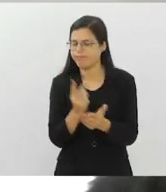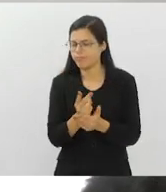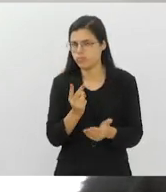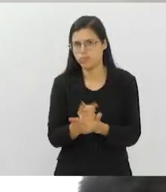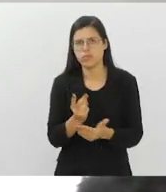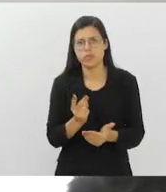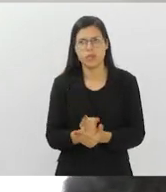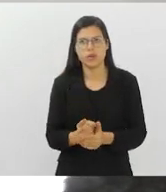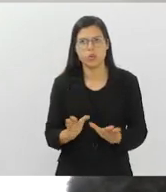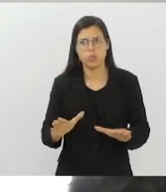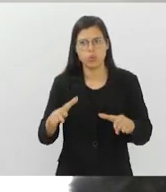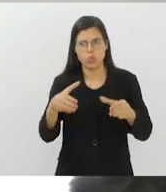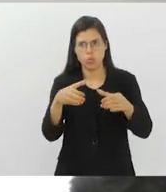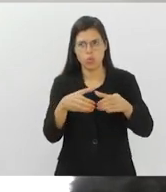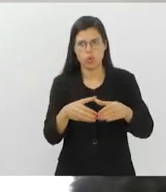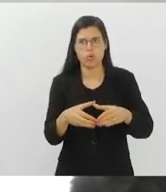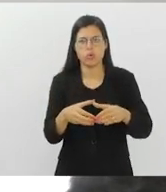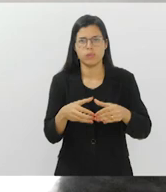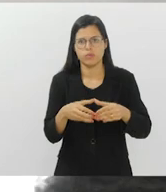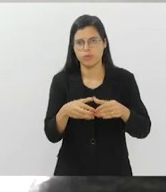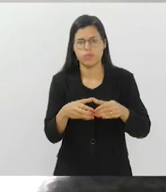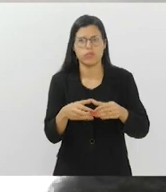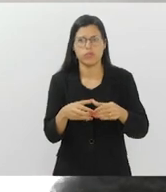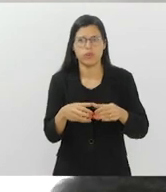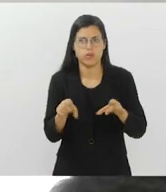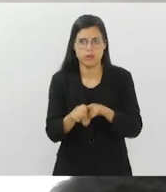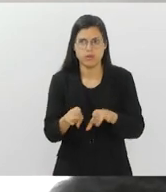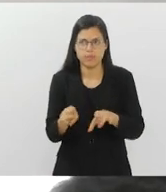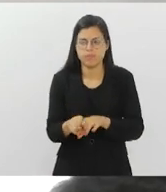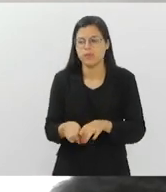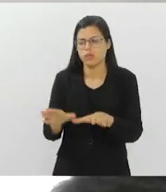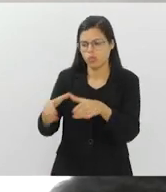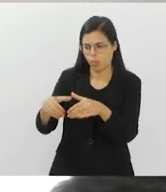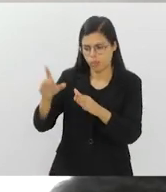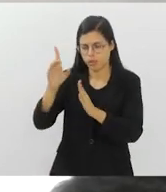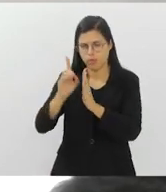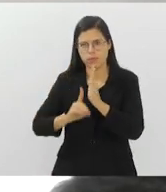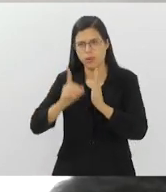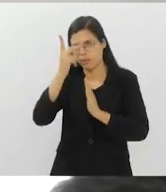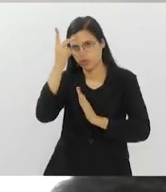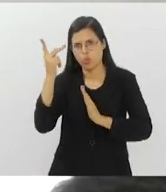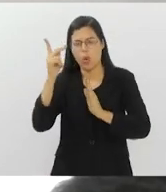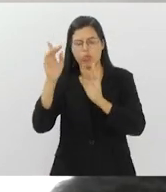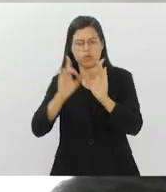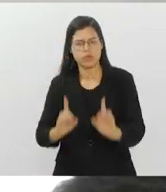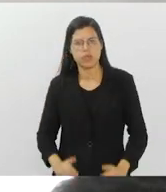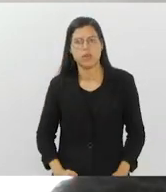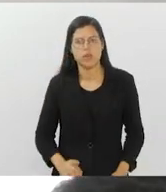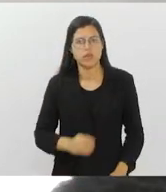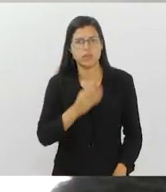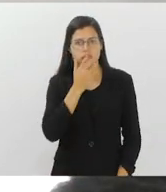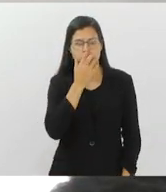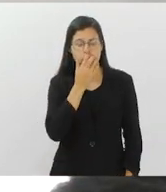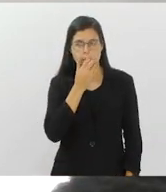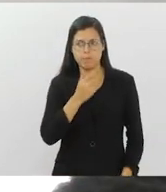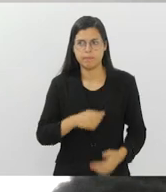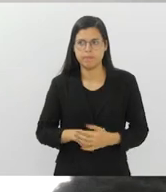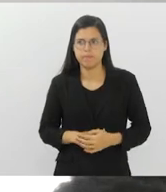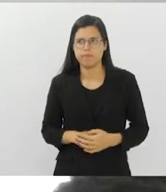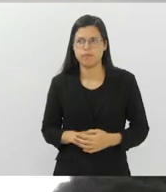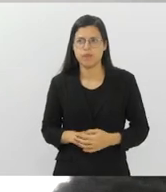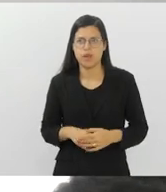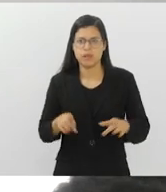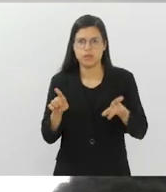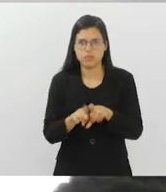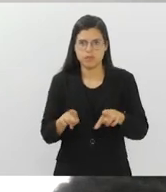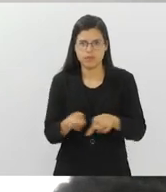na comissão, como na frente parlamentar, como também nos